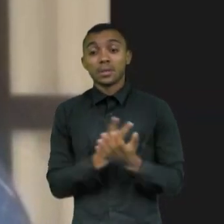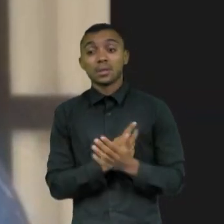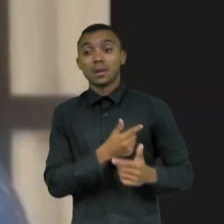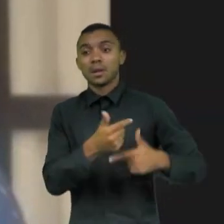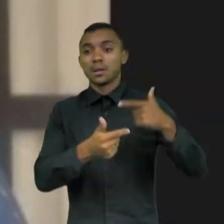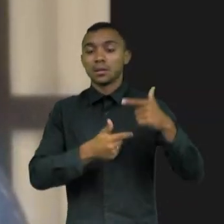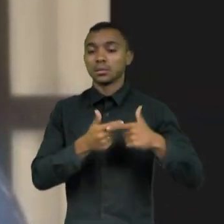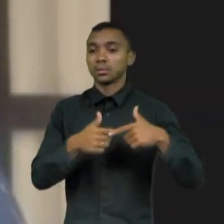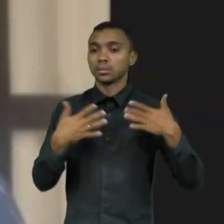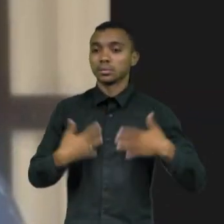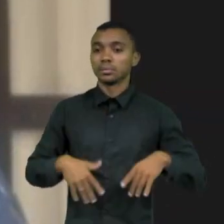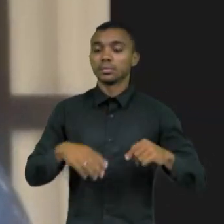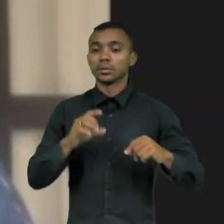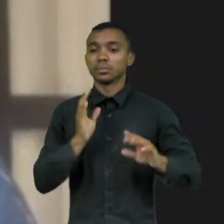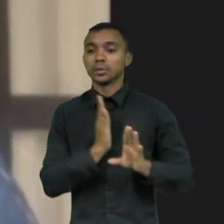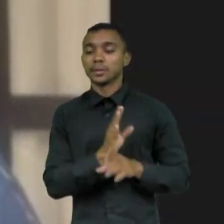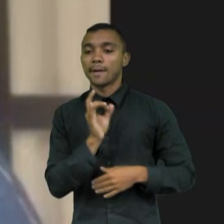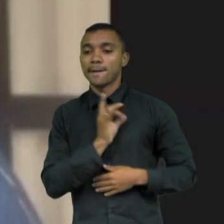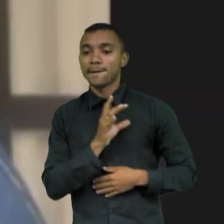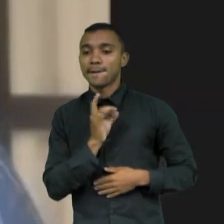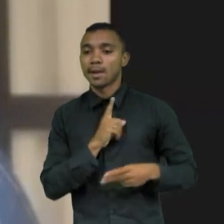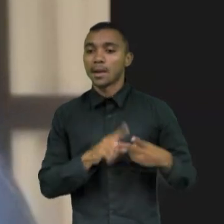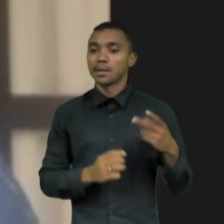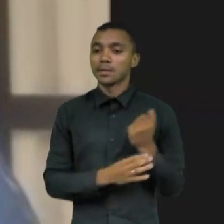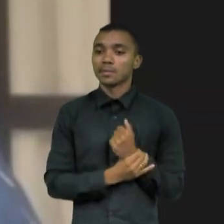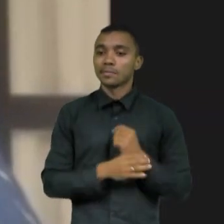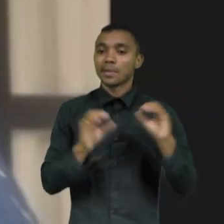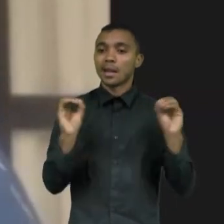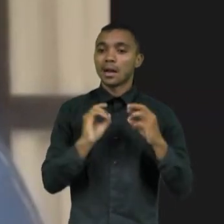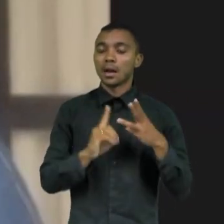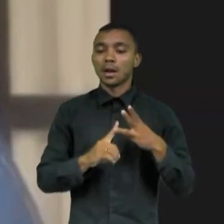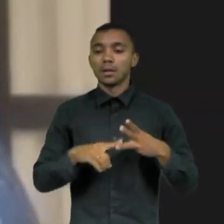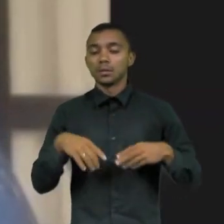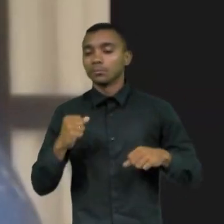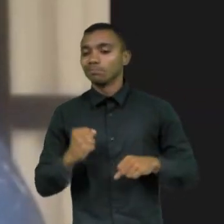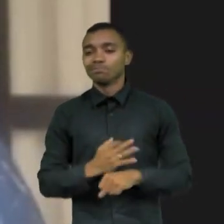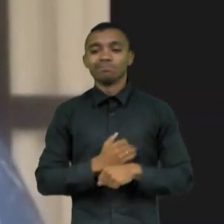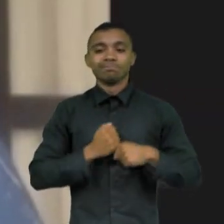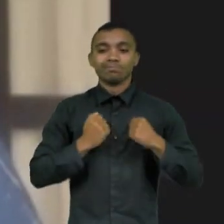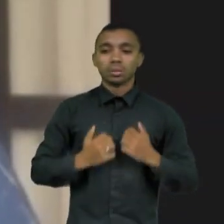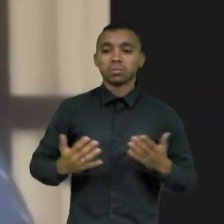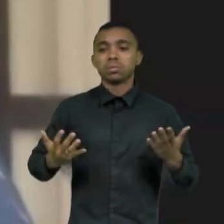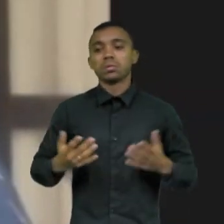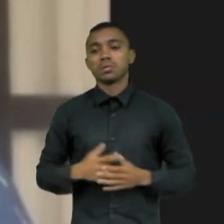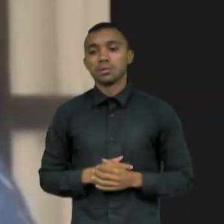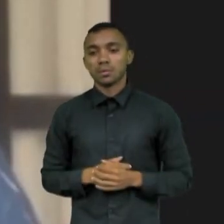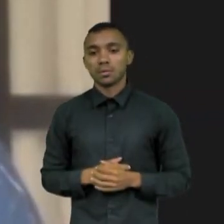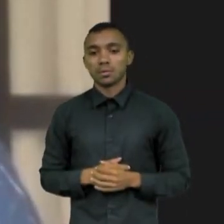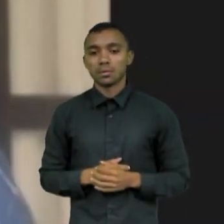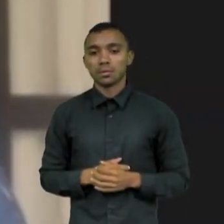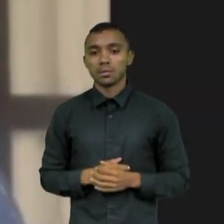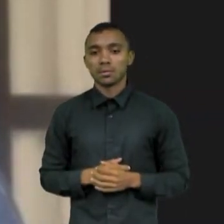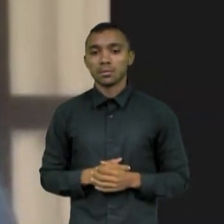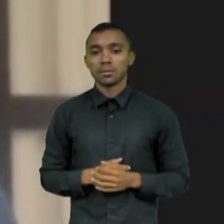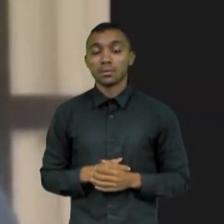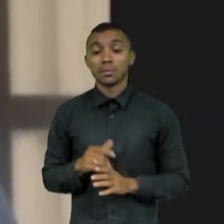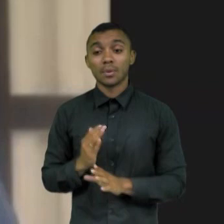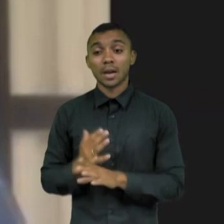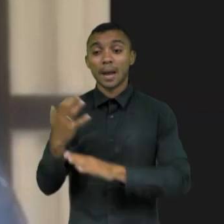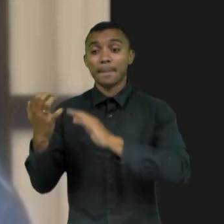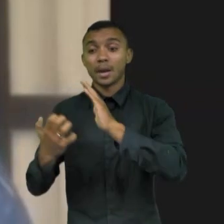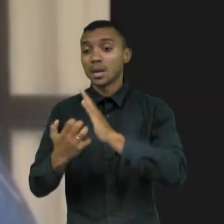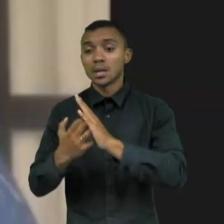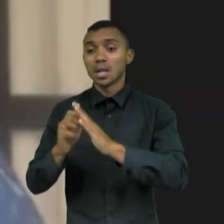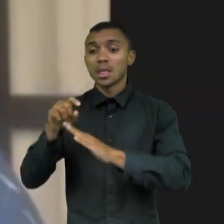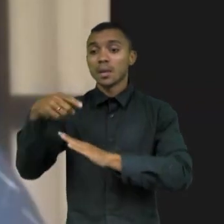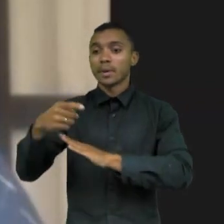apenas pautada no medo, na insegurança, na frustração, no receio, né, diante daquela atividade, daquela empresa, não sabendo o que